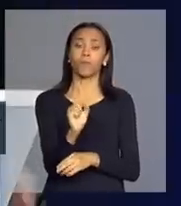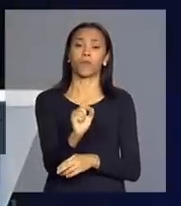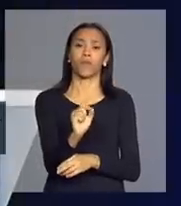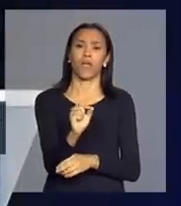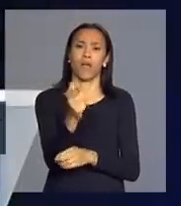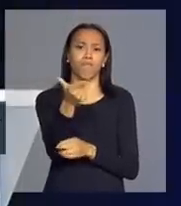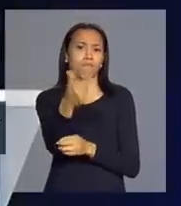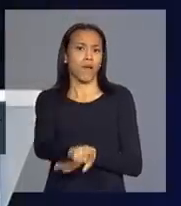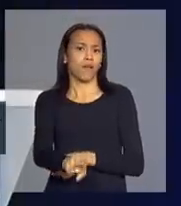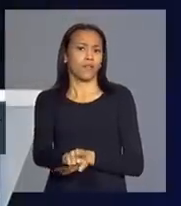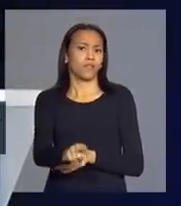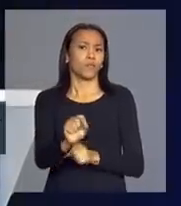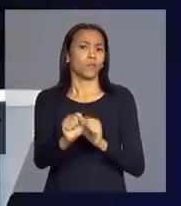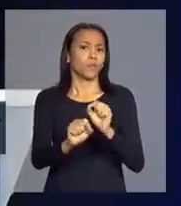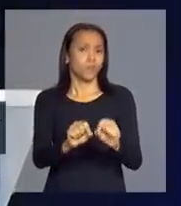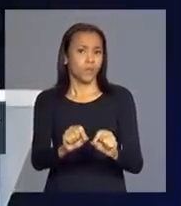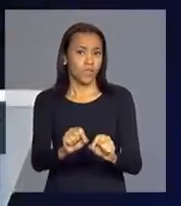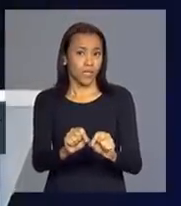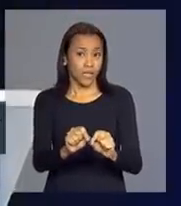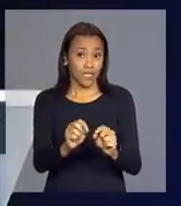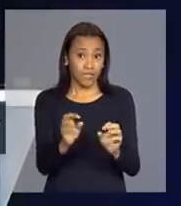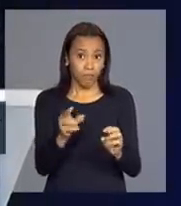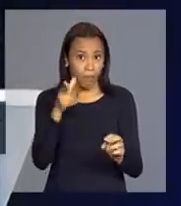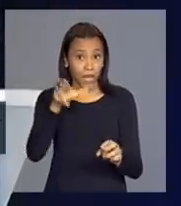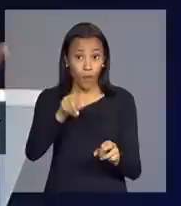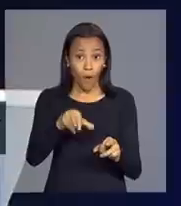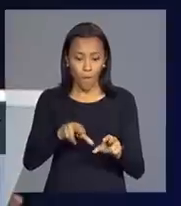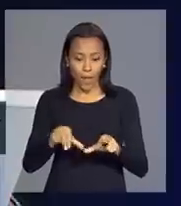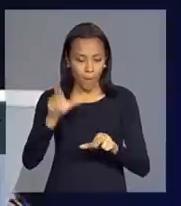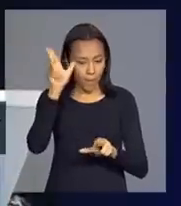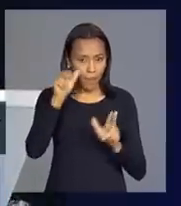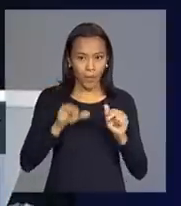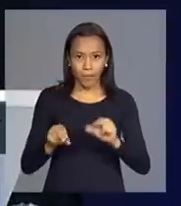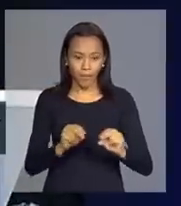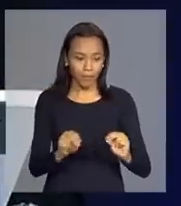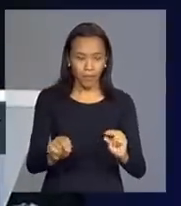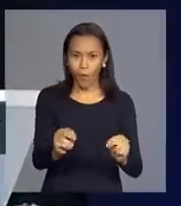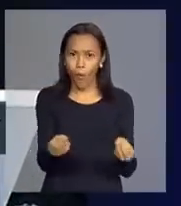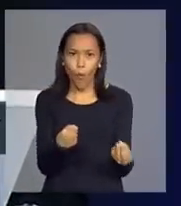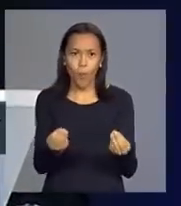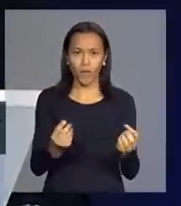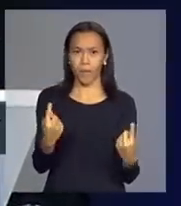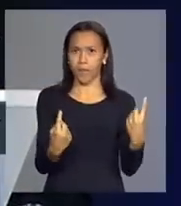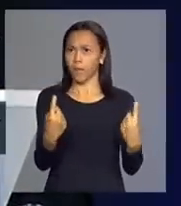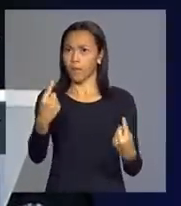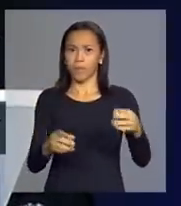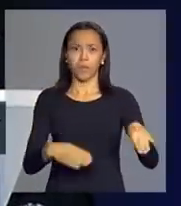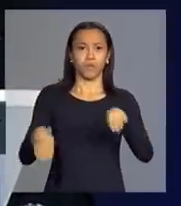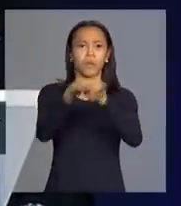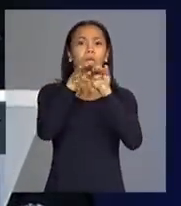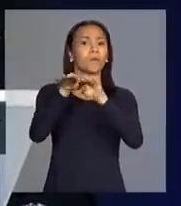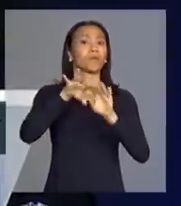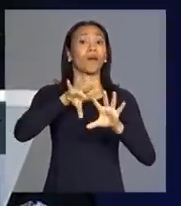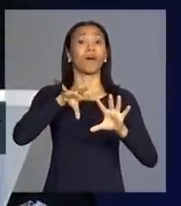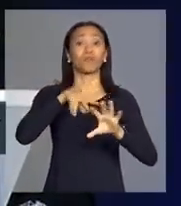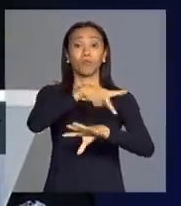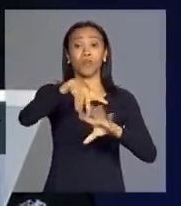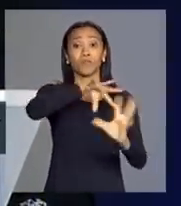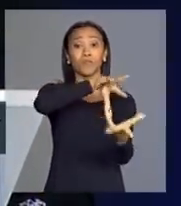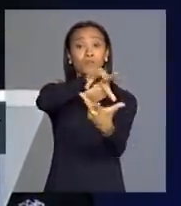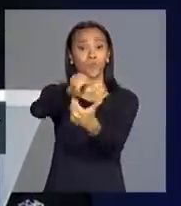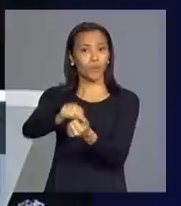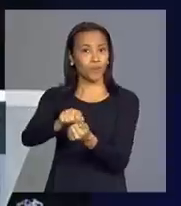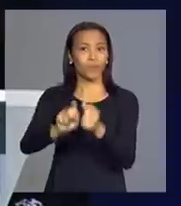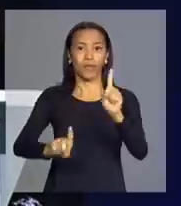uma peça no tabuleiro de xadrez que ele disputa com os países do mundo no que se refere à questão